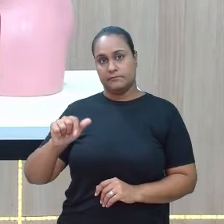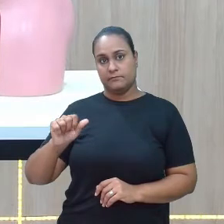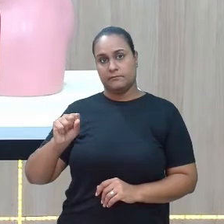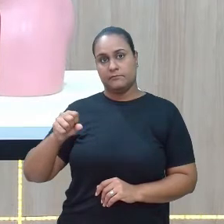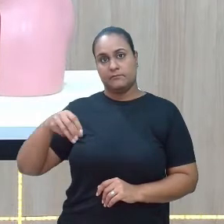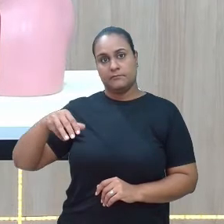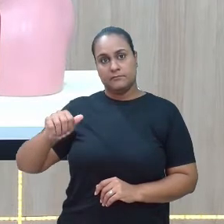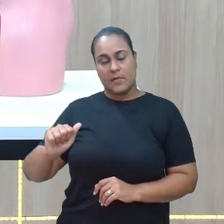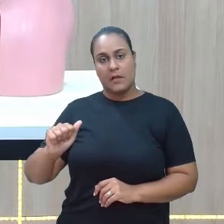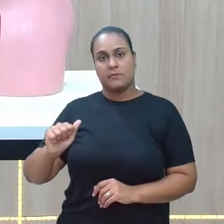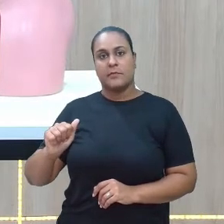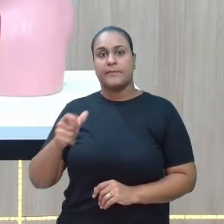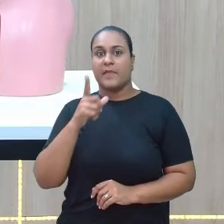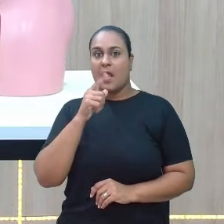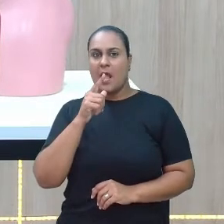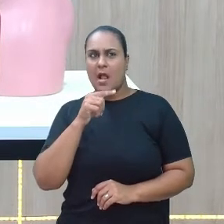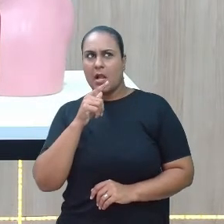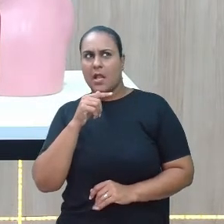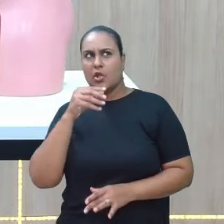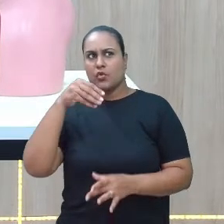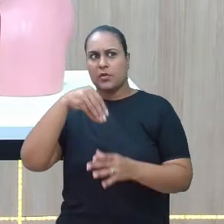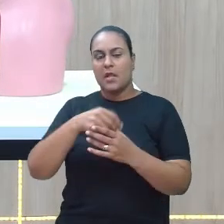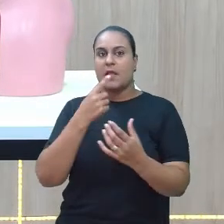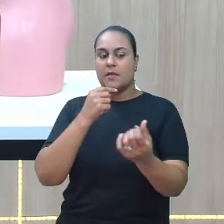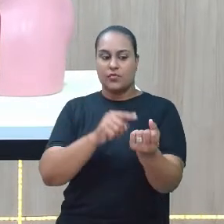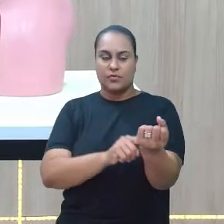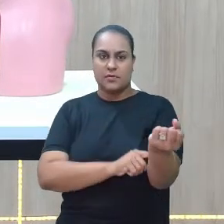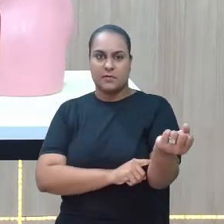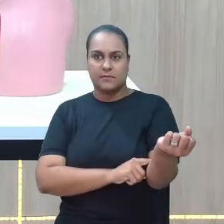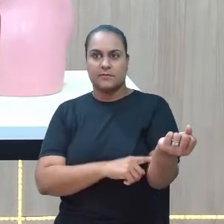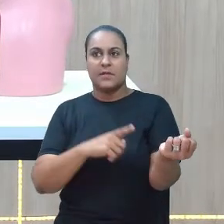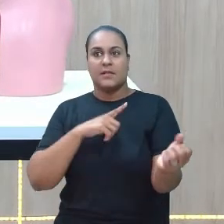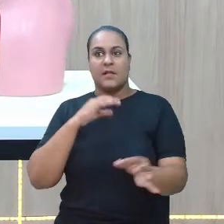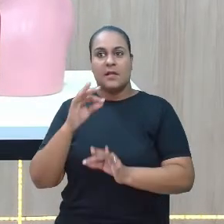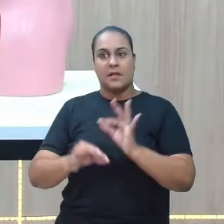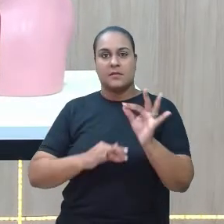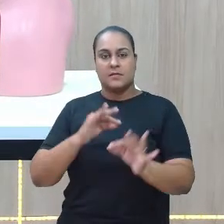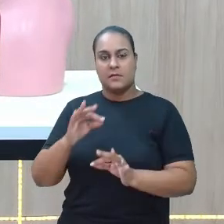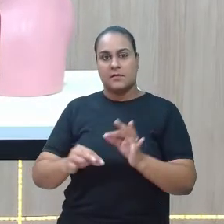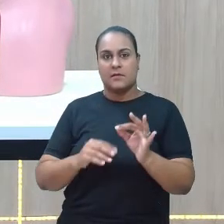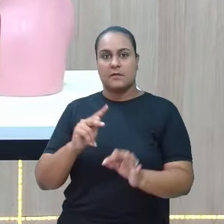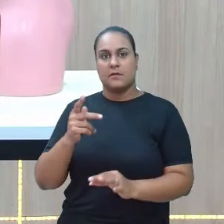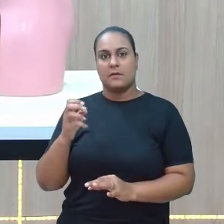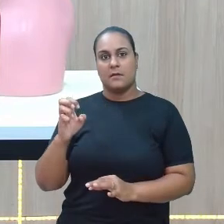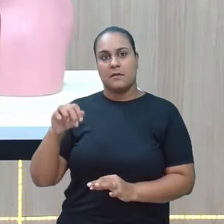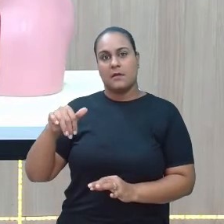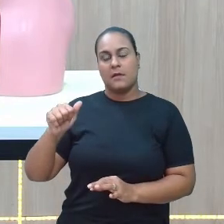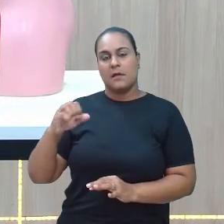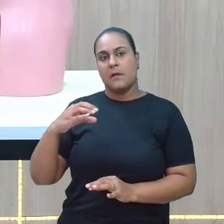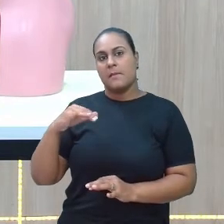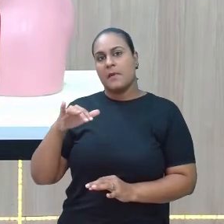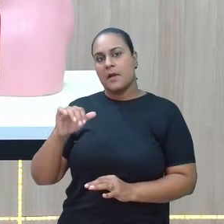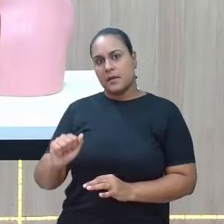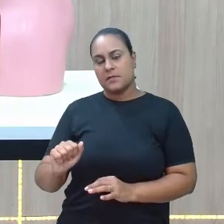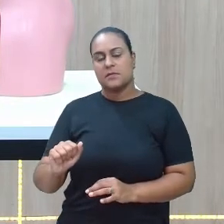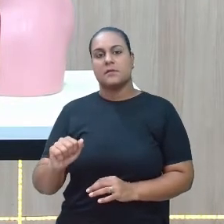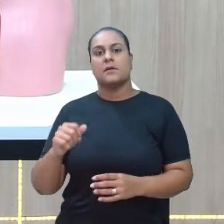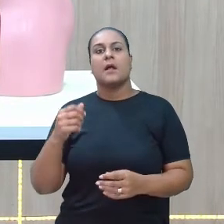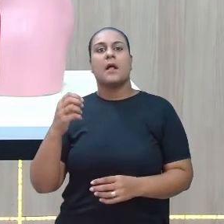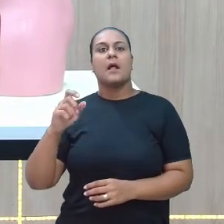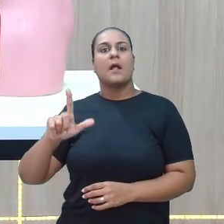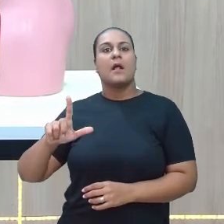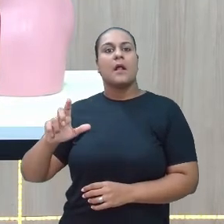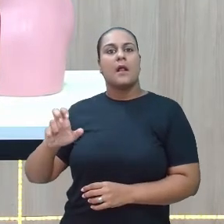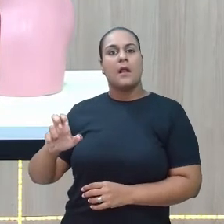líquida do sangue, porque nós temos as células hemácias, os glóbulos vermelhos, leucócitos,